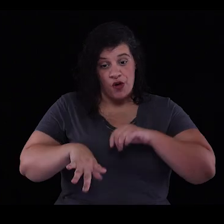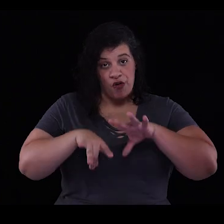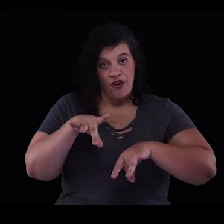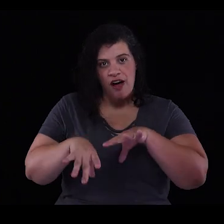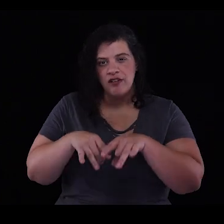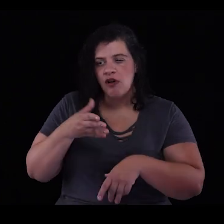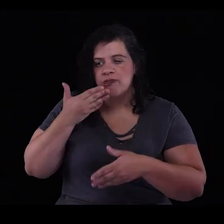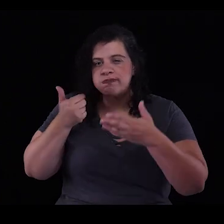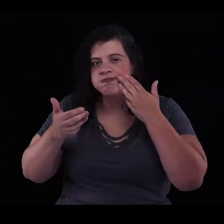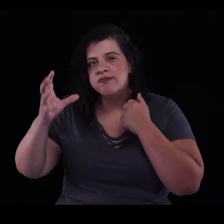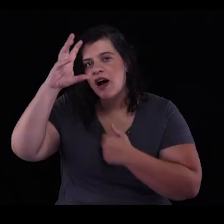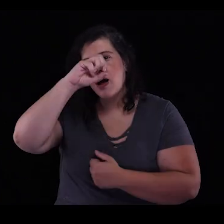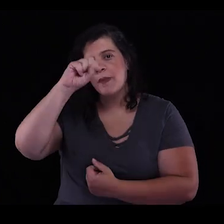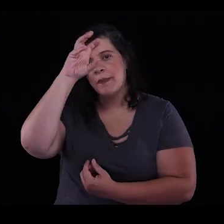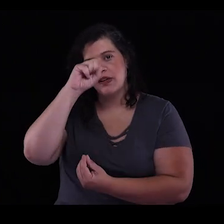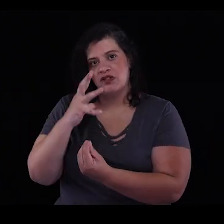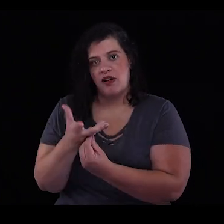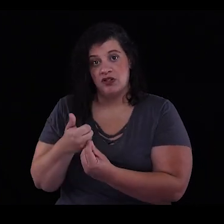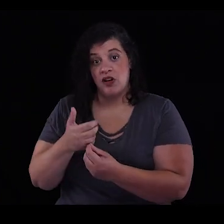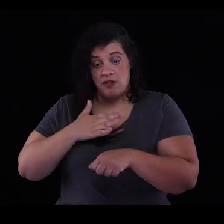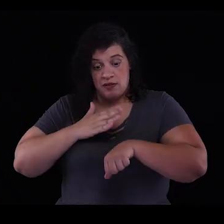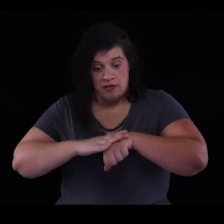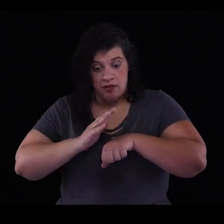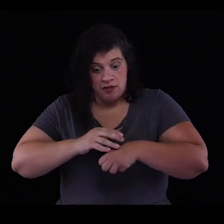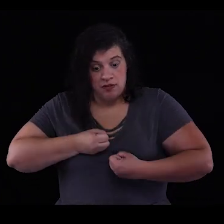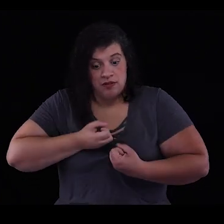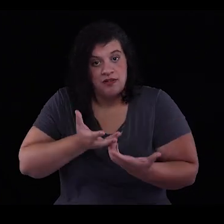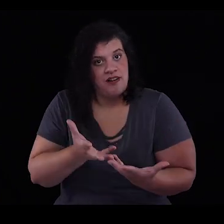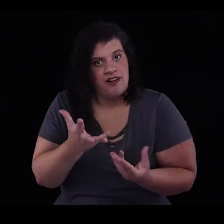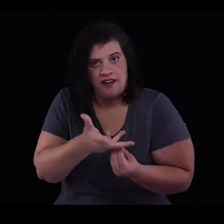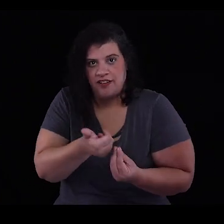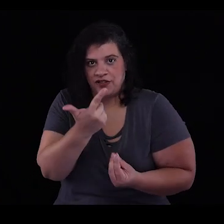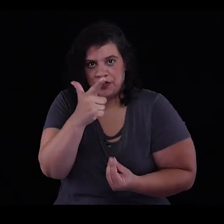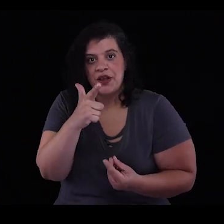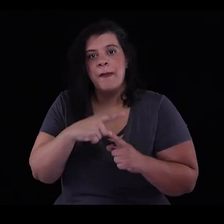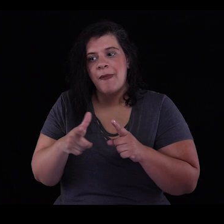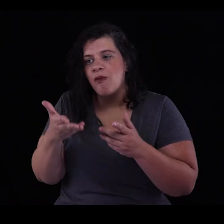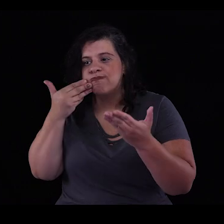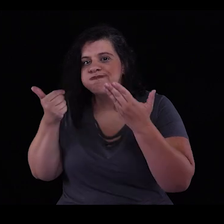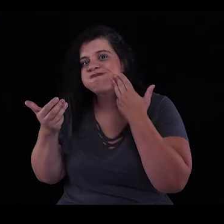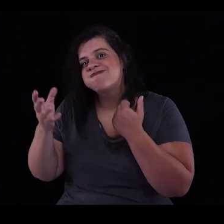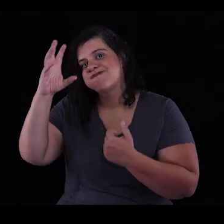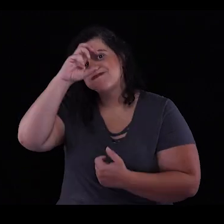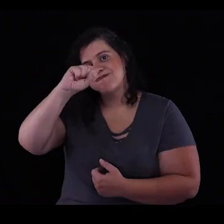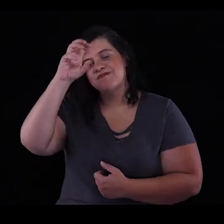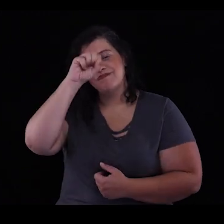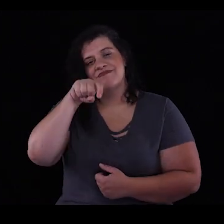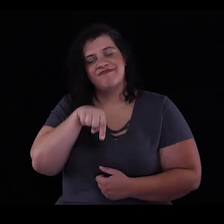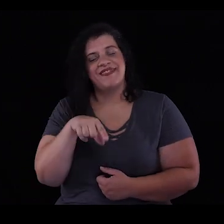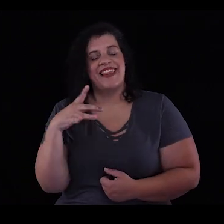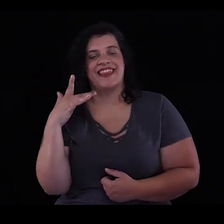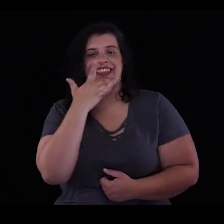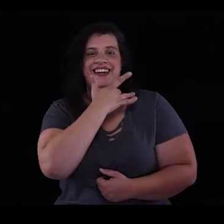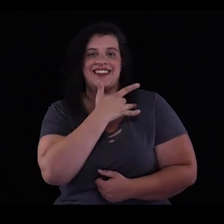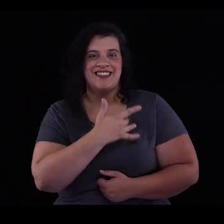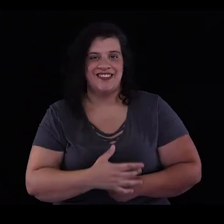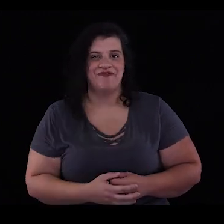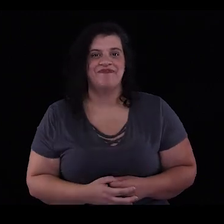arte, né? Ele não faz arte, mas aprende com arte. Eu acho que essa é a maior delícia